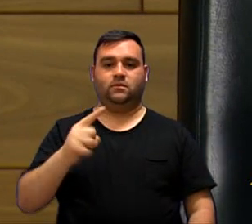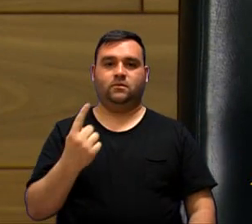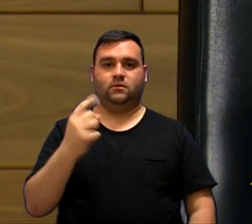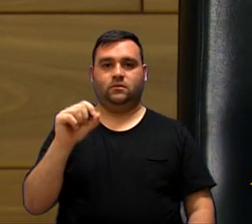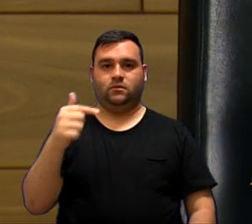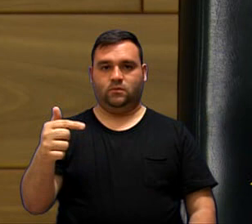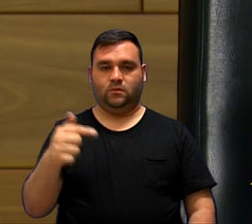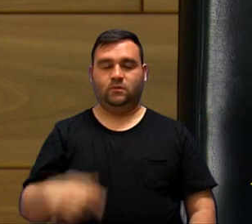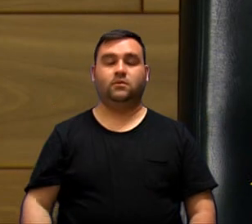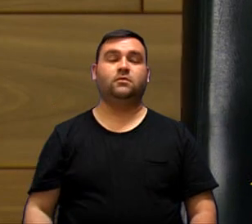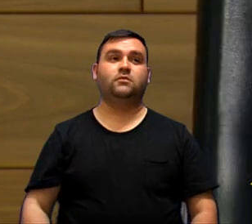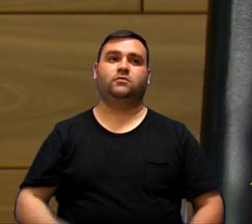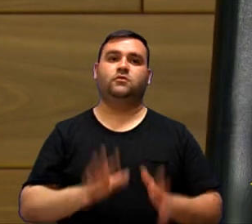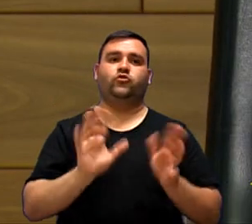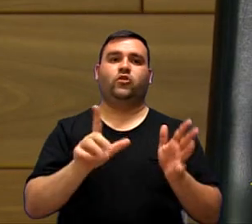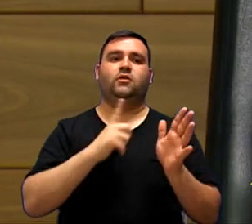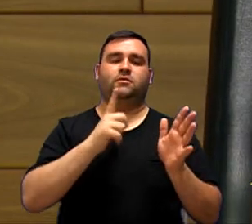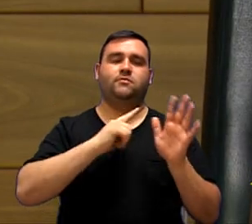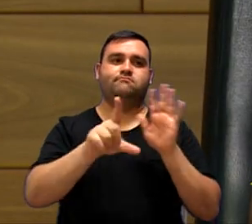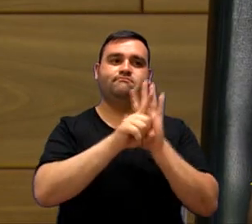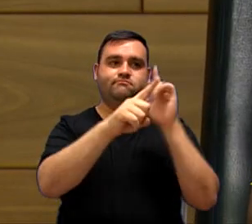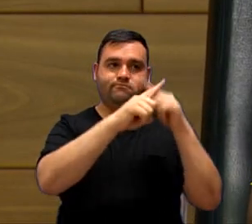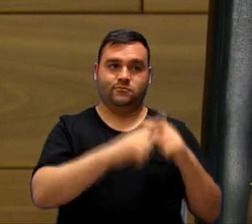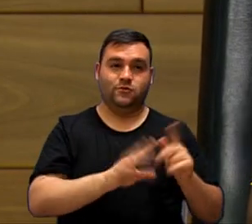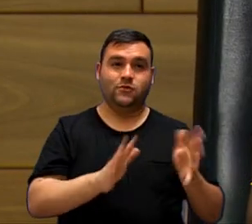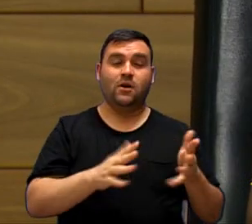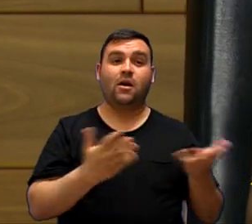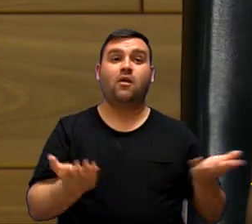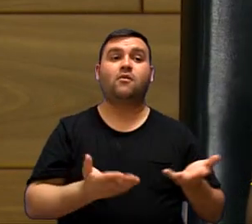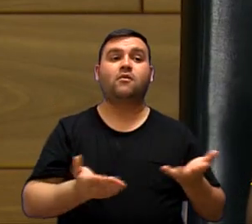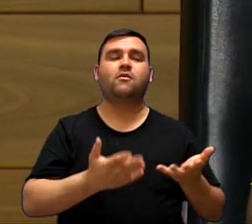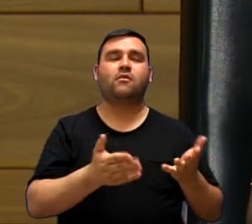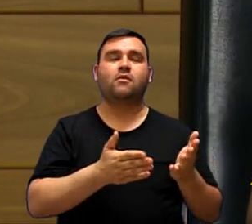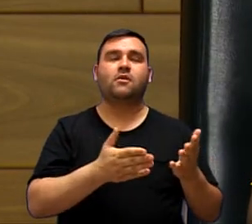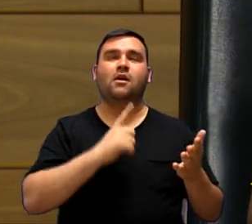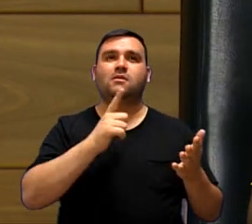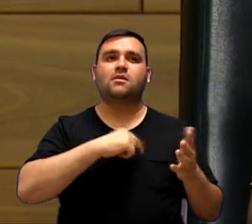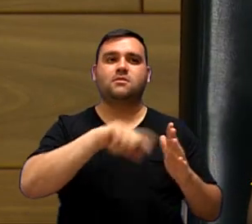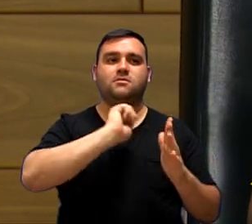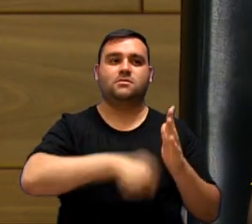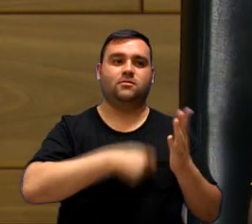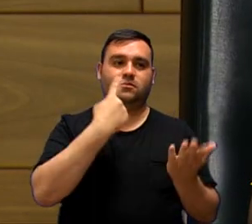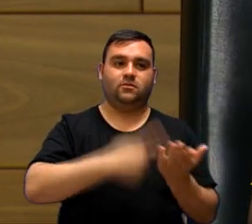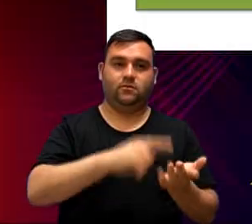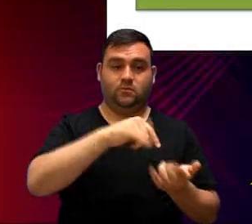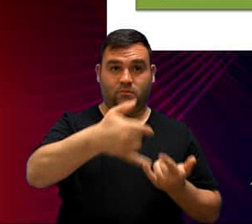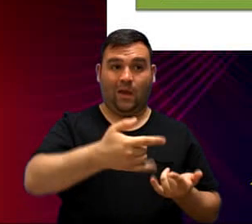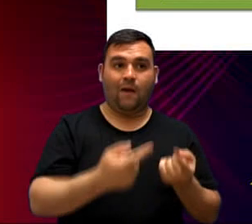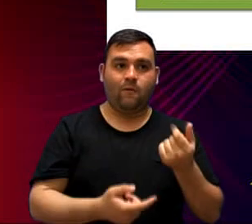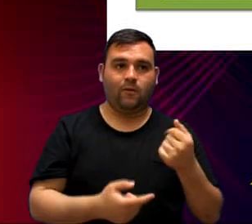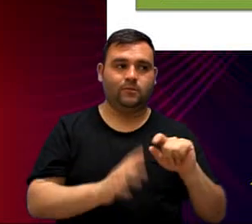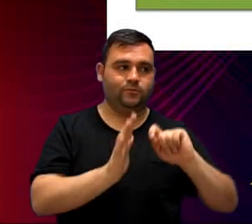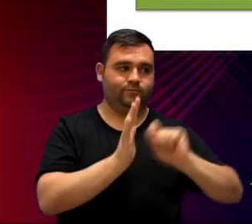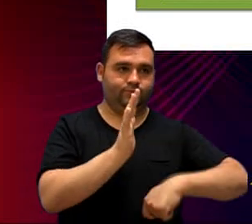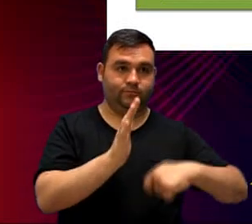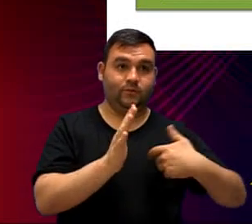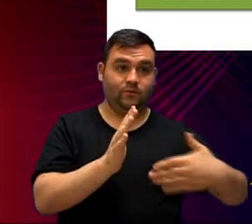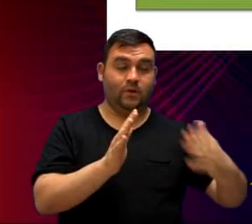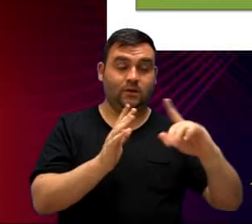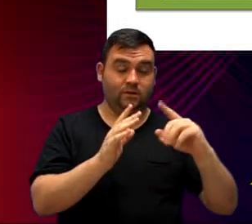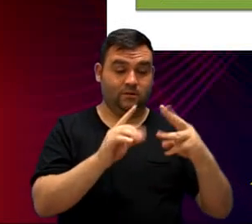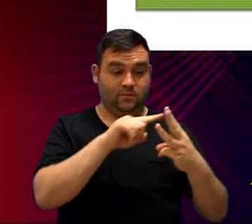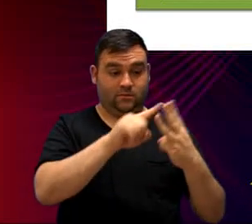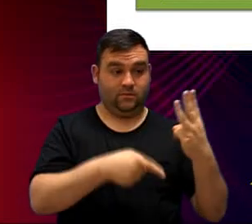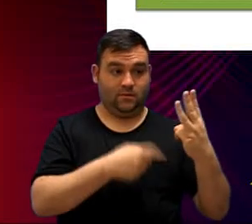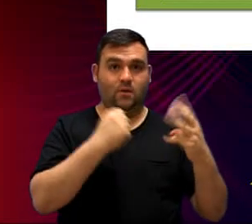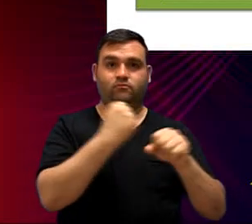R$ 19.955.107. Já está licitada. Essa aqui está em fase de assinatura de contrato. Tá? Então, as três